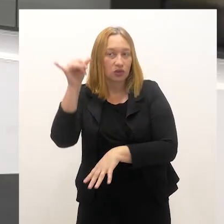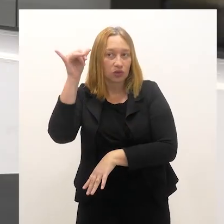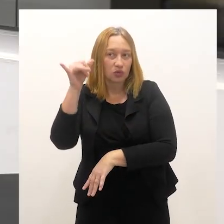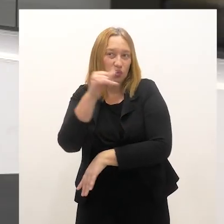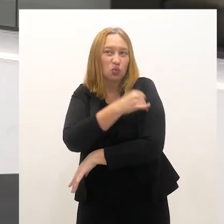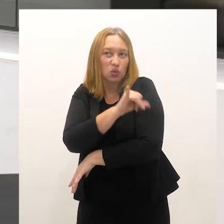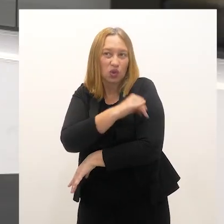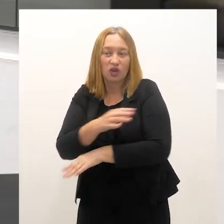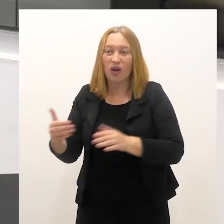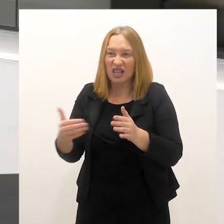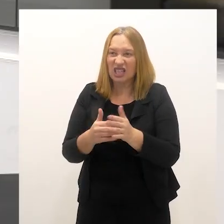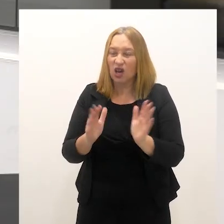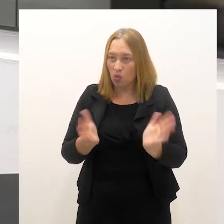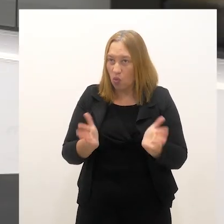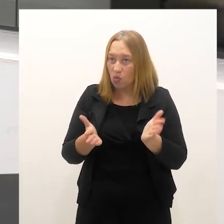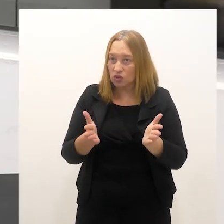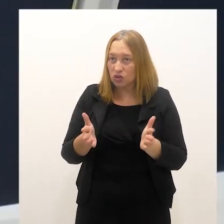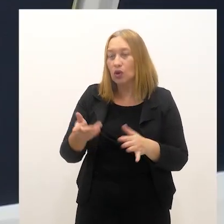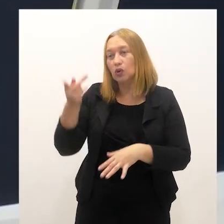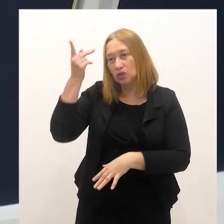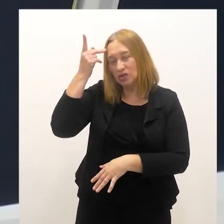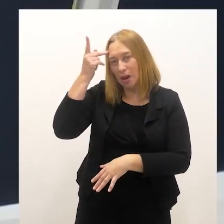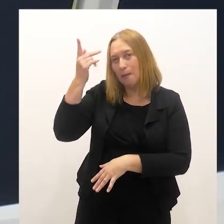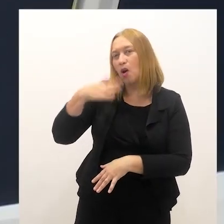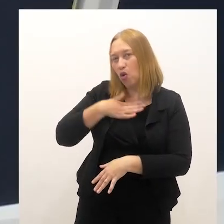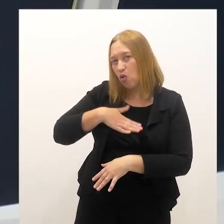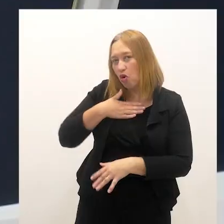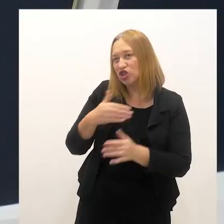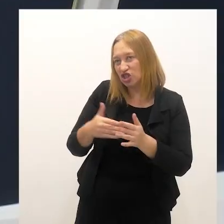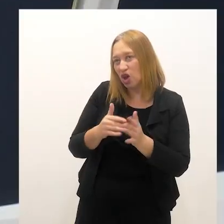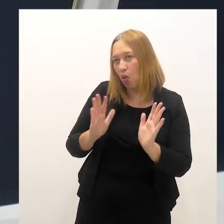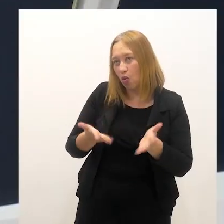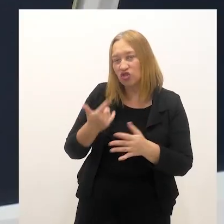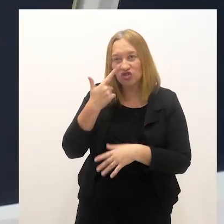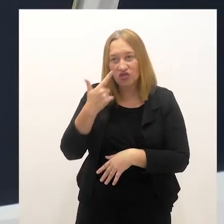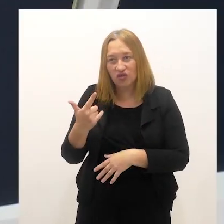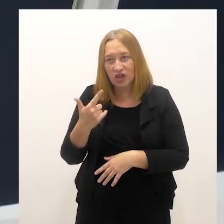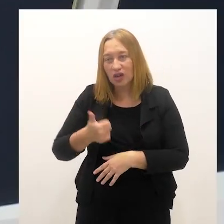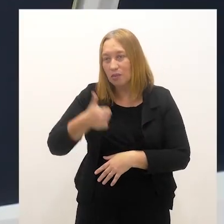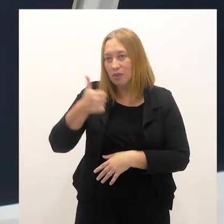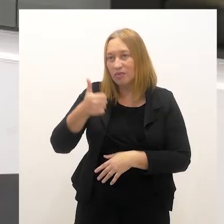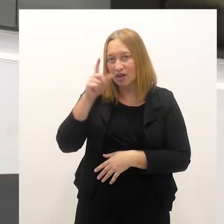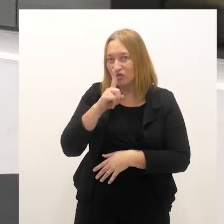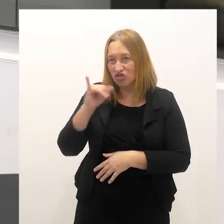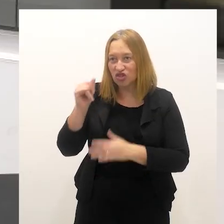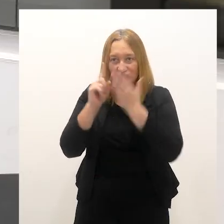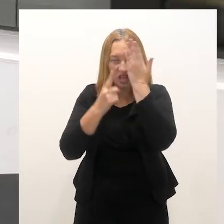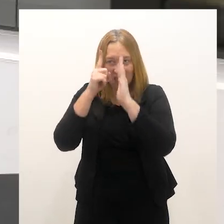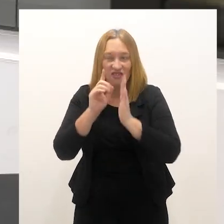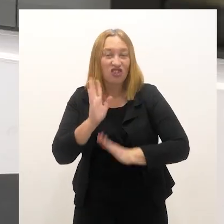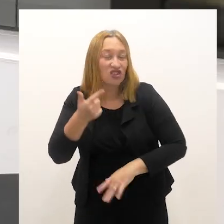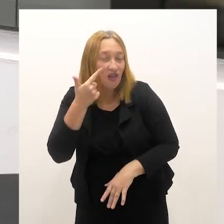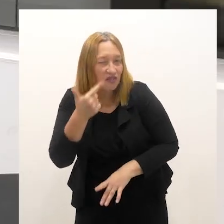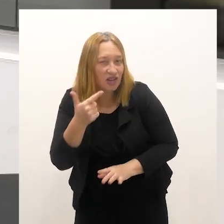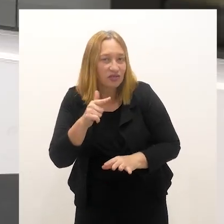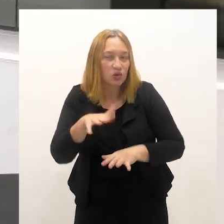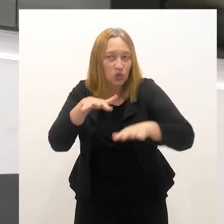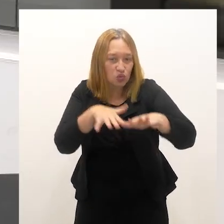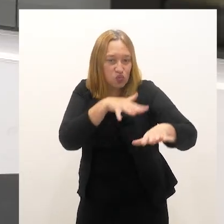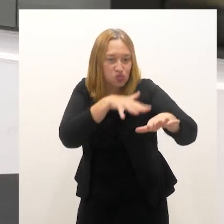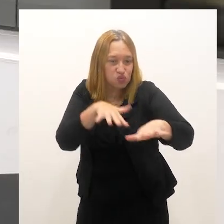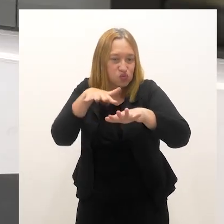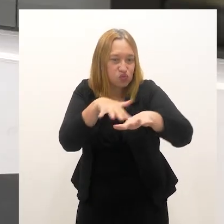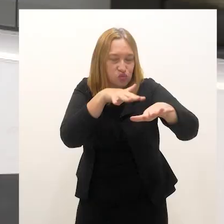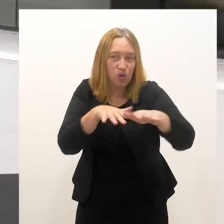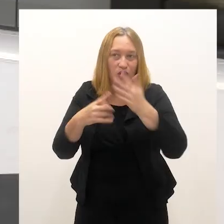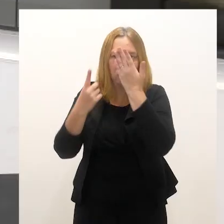Janeiro. Até das de São Paulo eu gosto até hoje de assistir. Você já, do primeiro dia de carnaval, já estava assistindo os